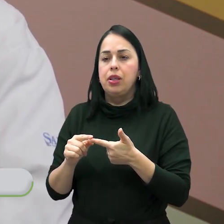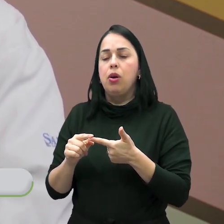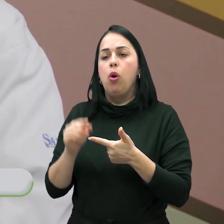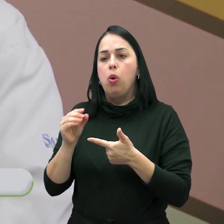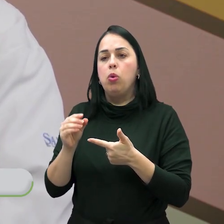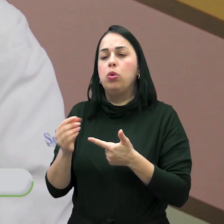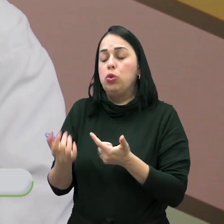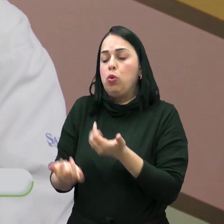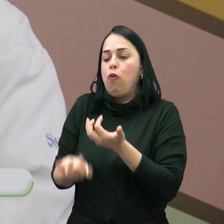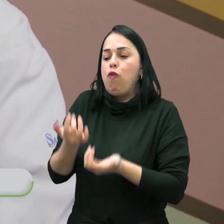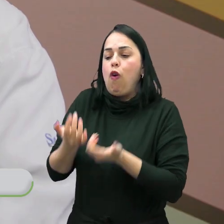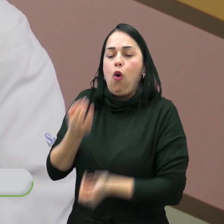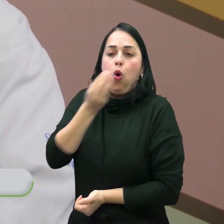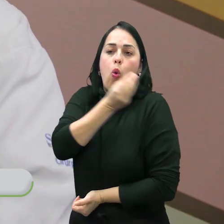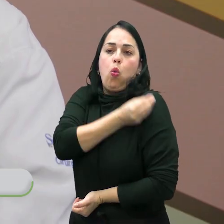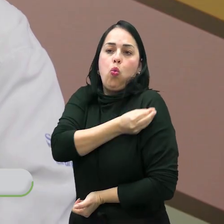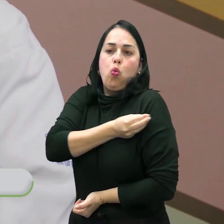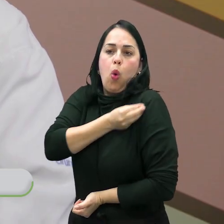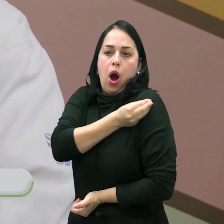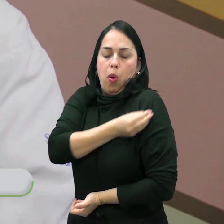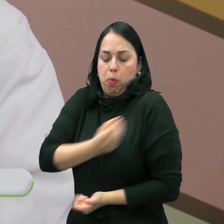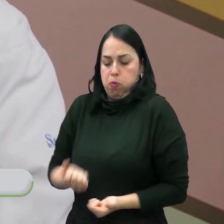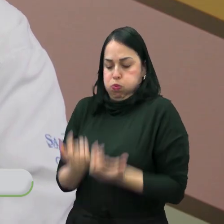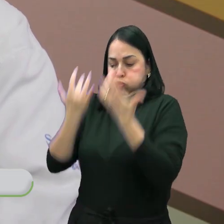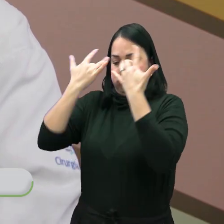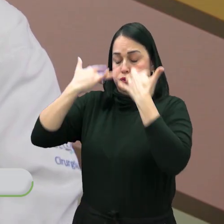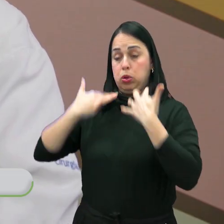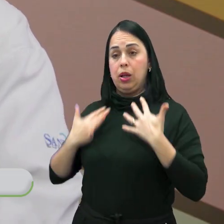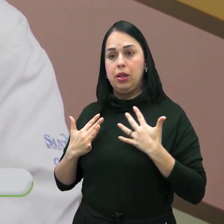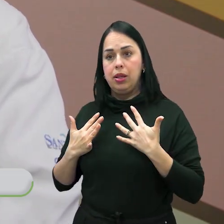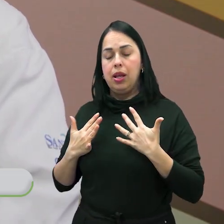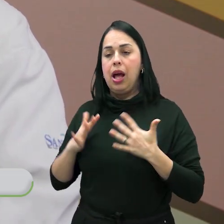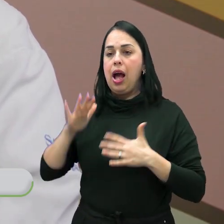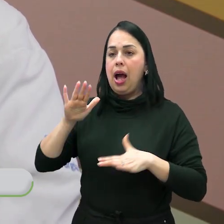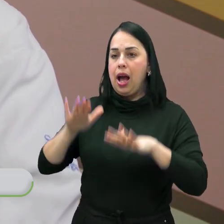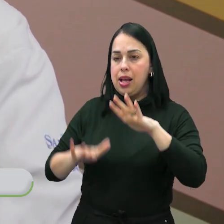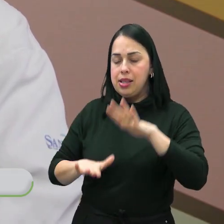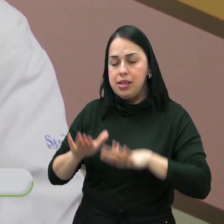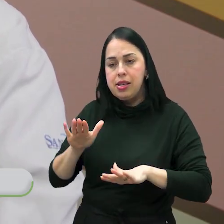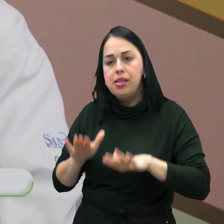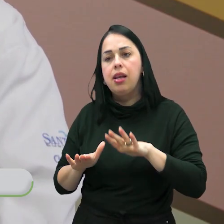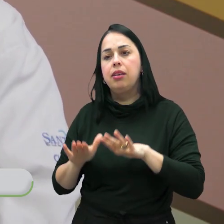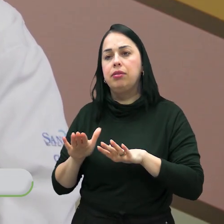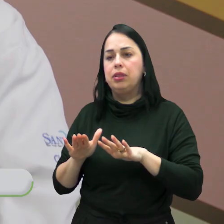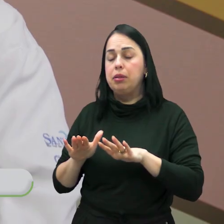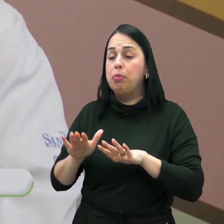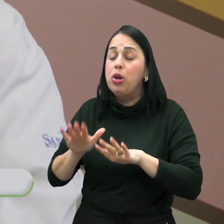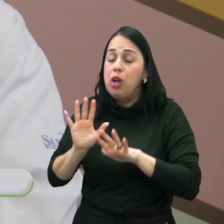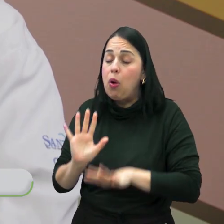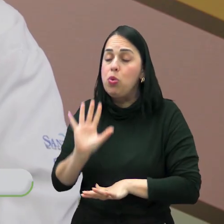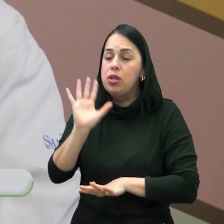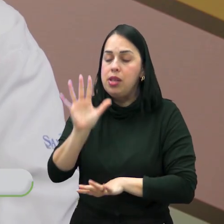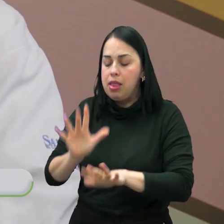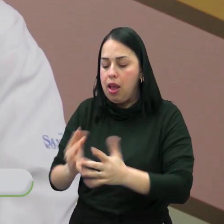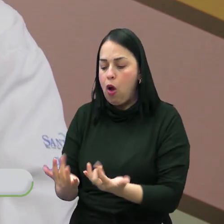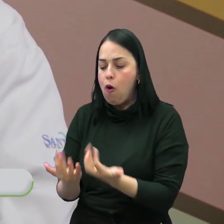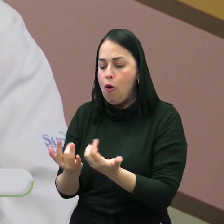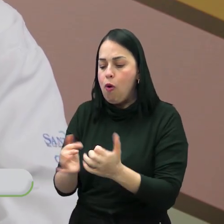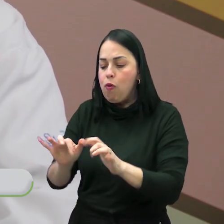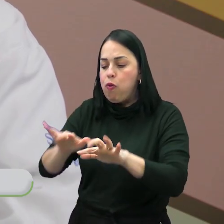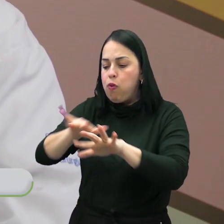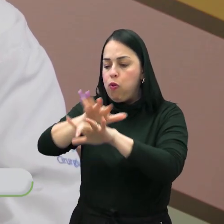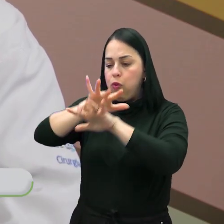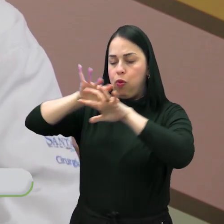do álcool, ele, no primeiro tempo, ele pode ter inalação de fumaça,